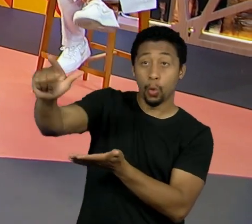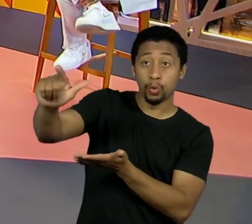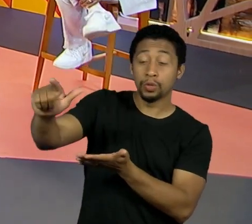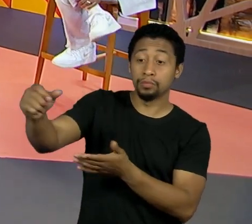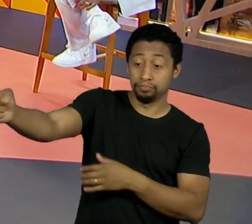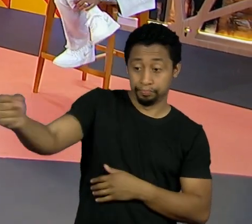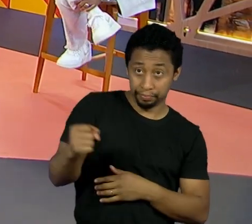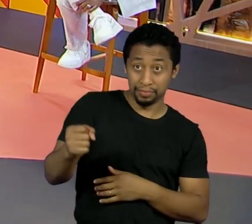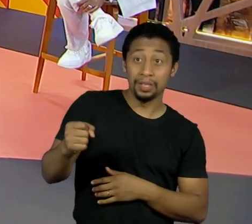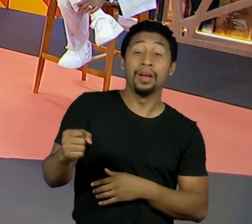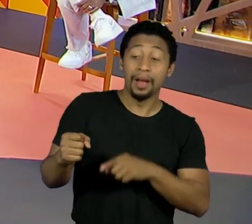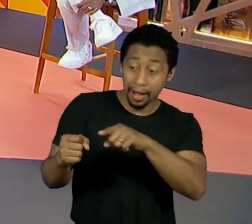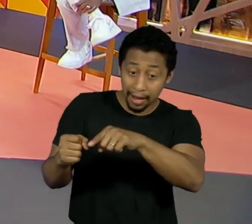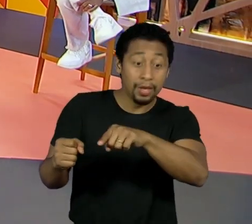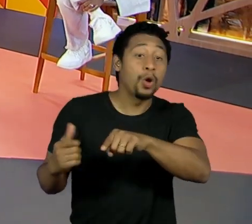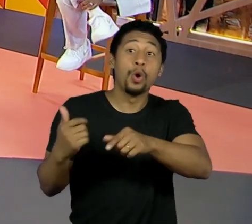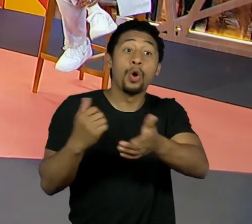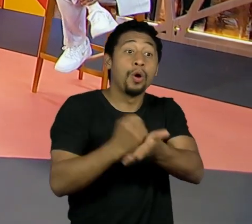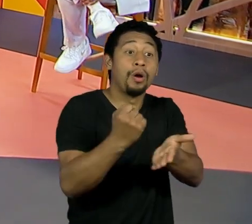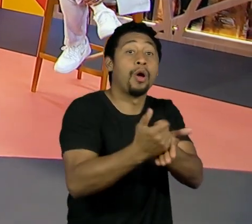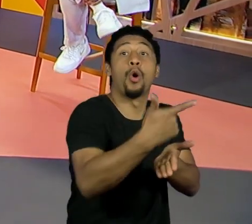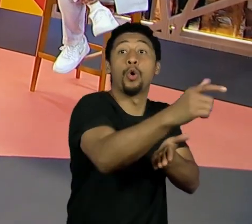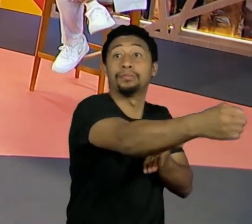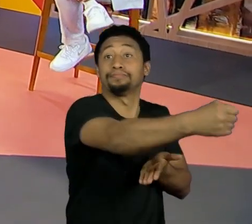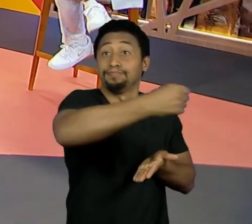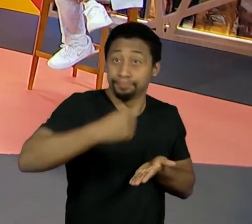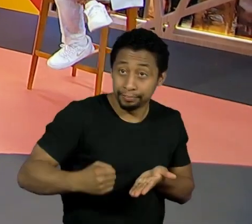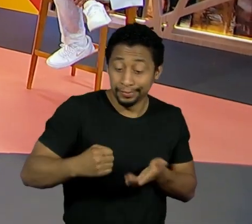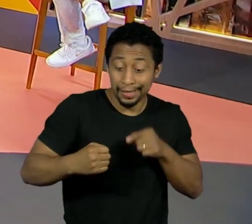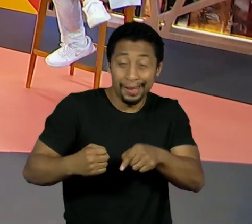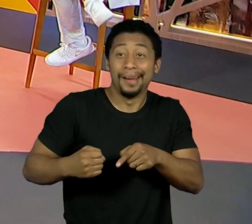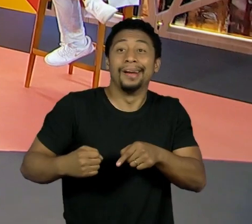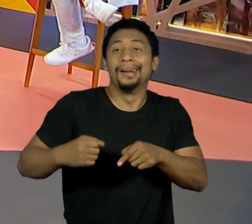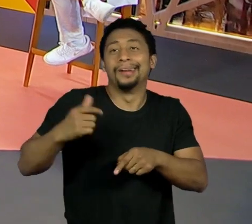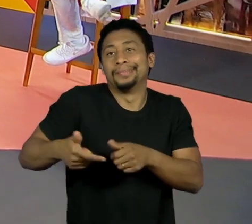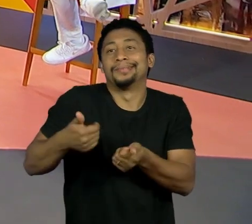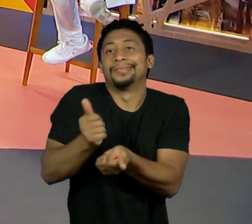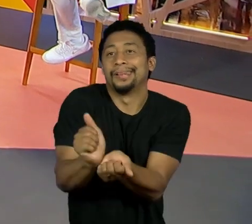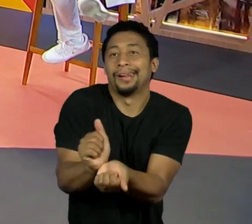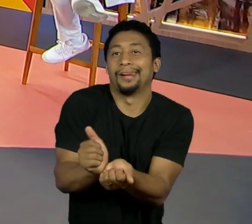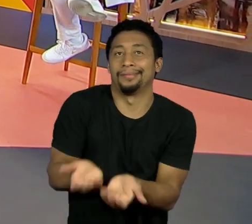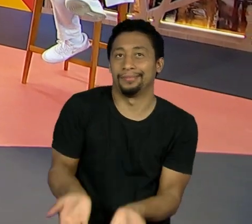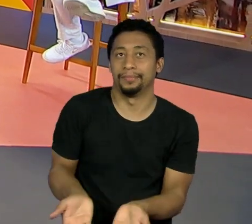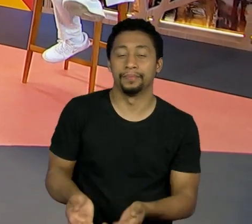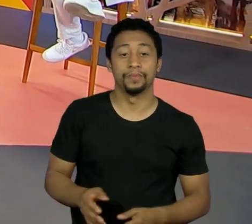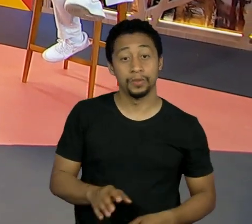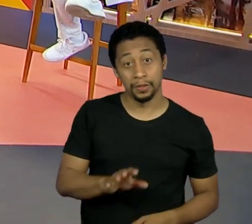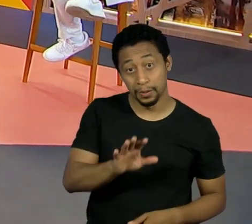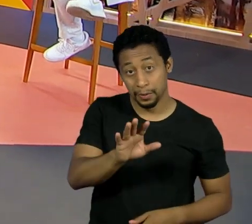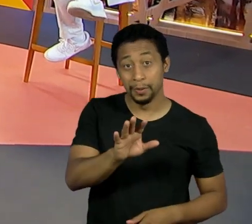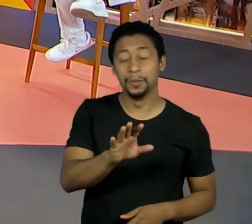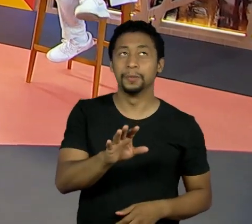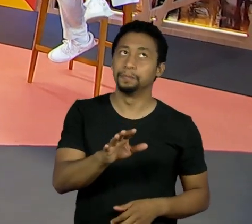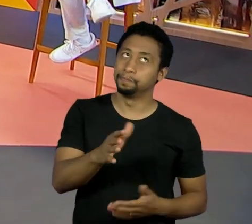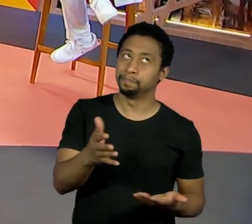saudade da escravidão que o Brasil, tem muita, precisa reconhecer. Você tem pouco Sim. mais de 500